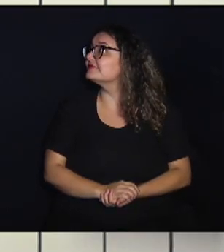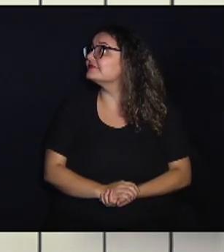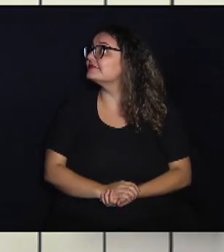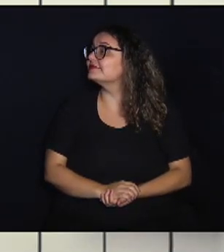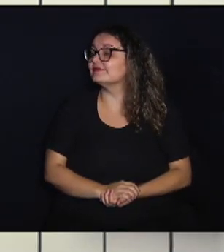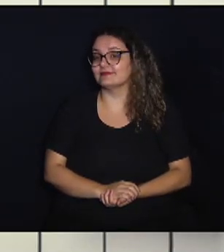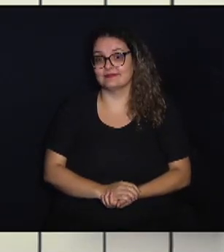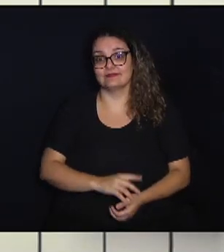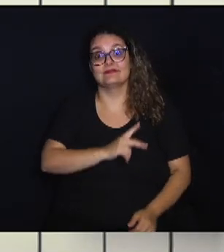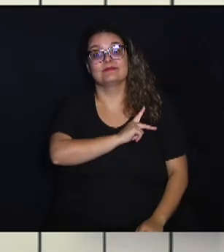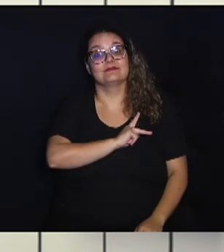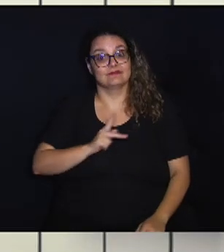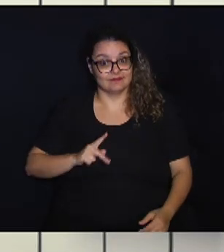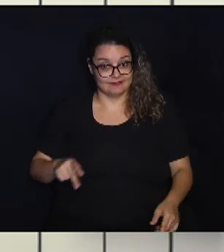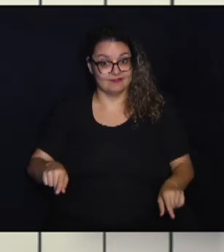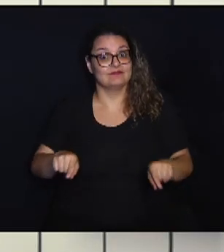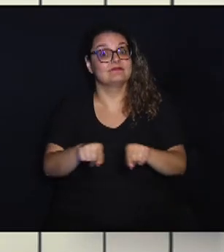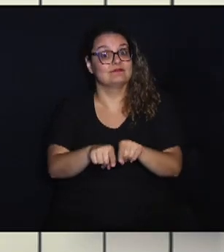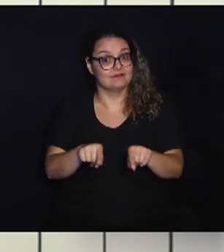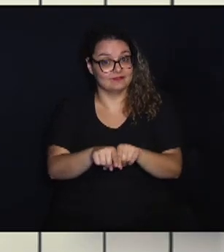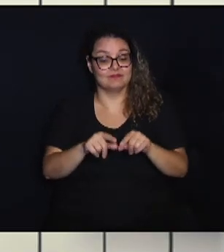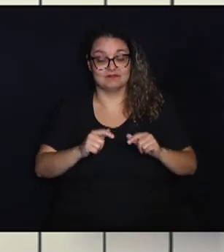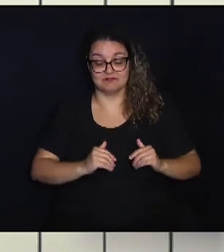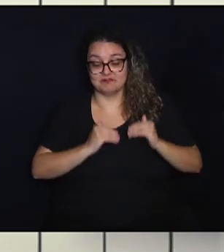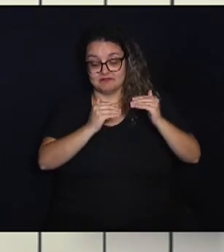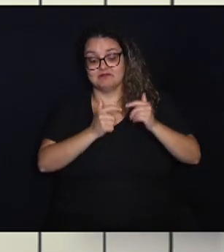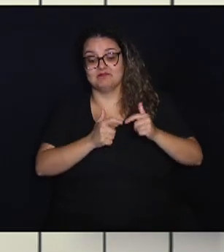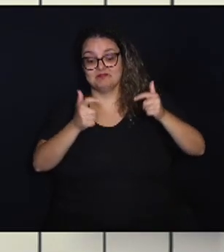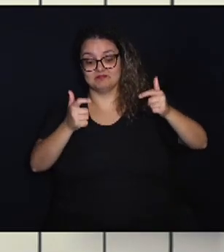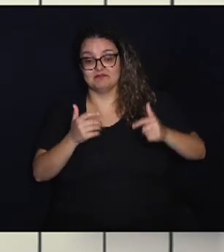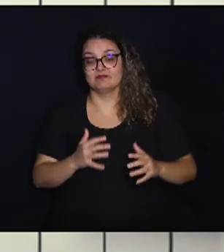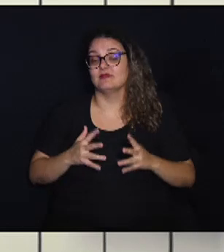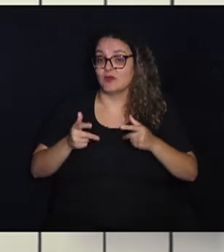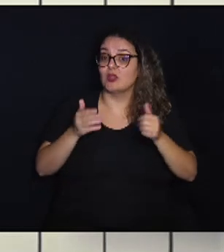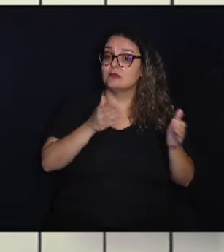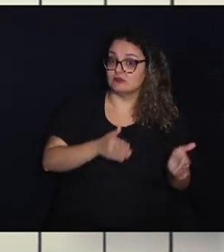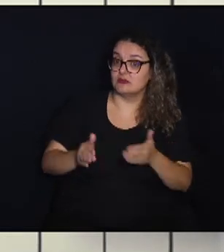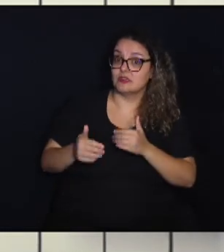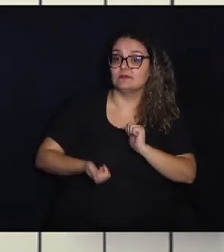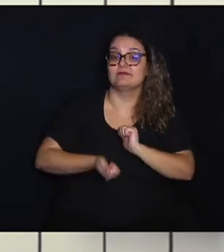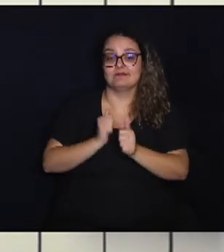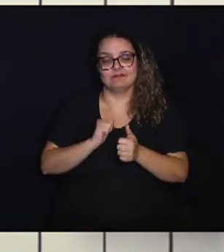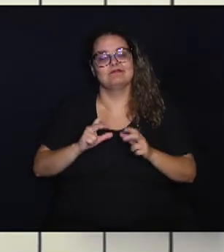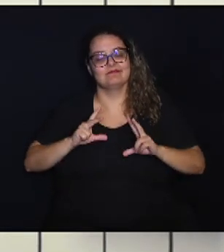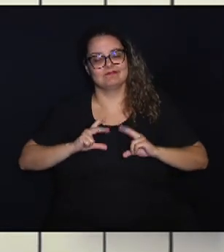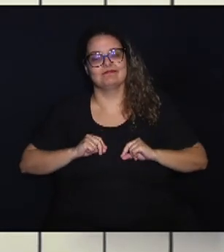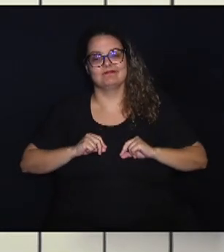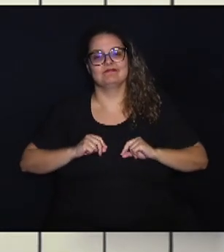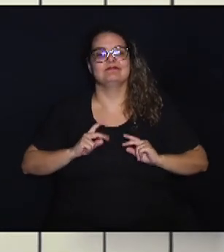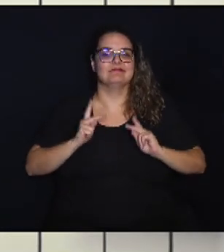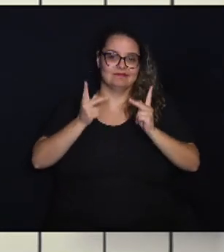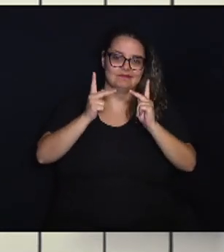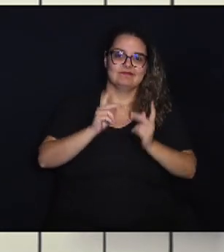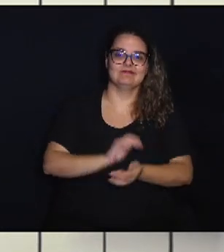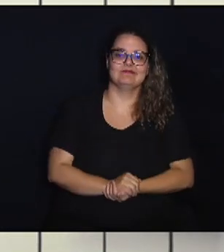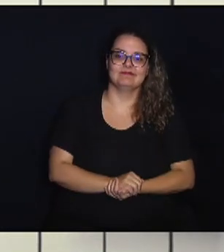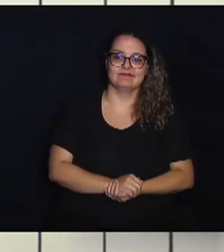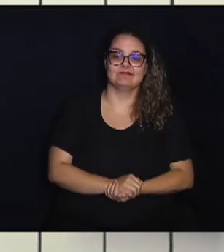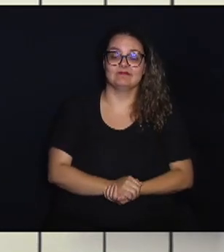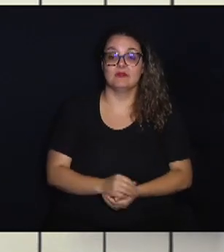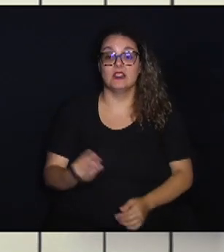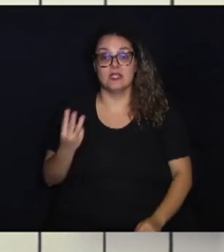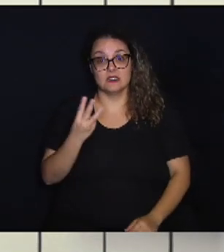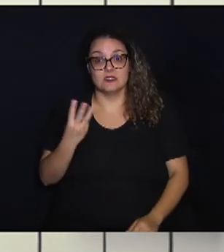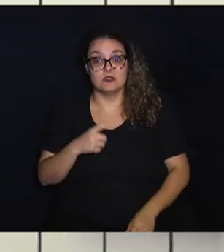A Ponte Preta também foi superior durante toda a partida e merecidamente saiu com a vitória. Na